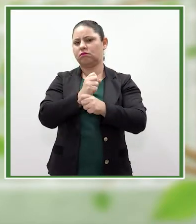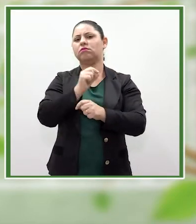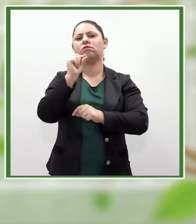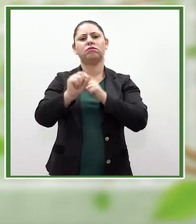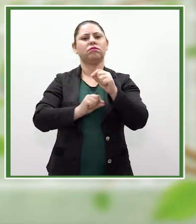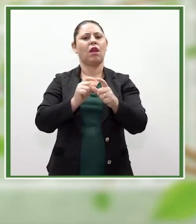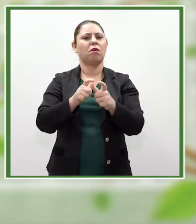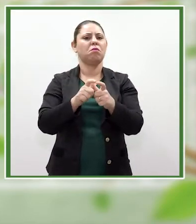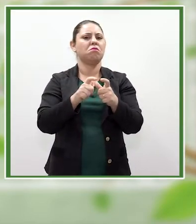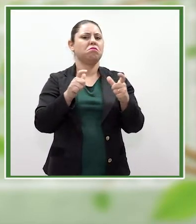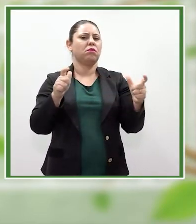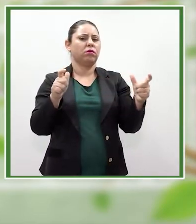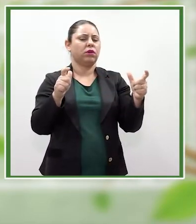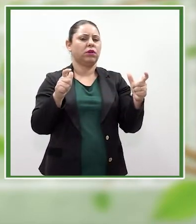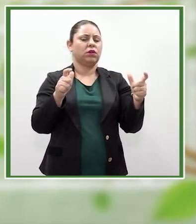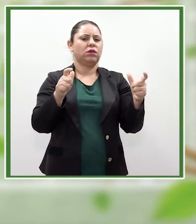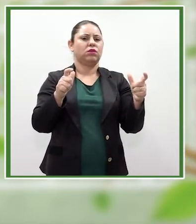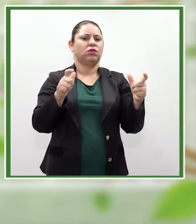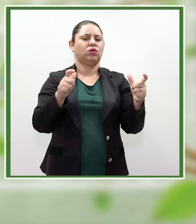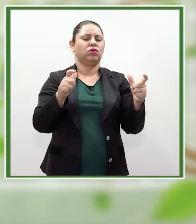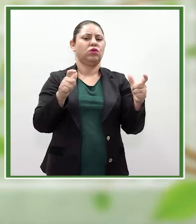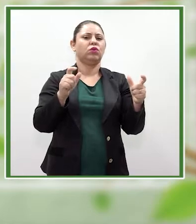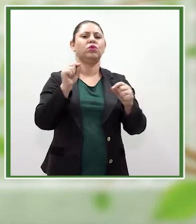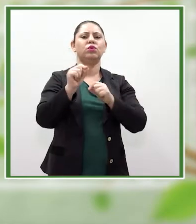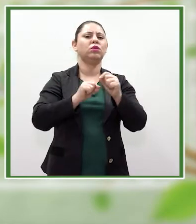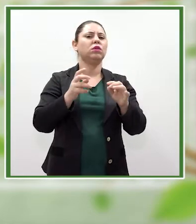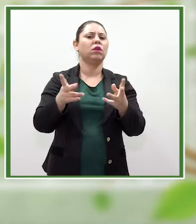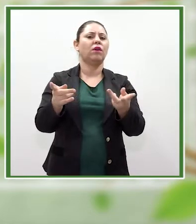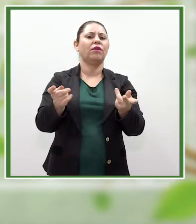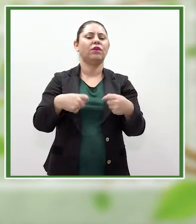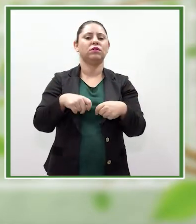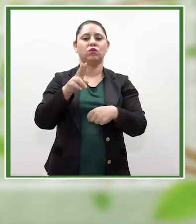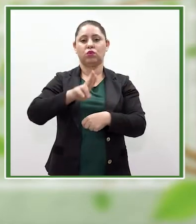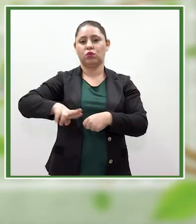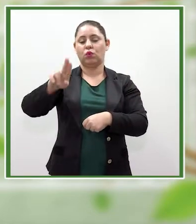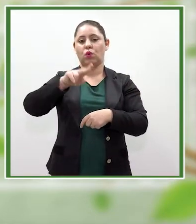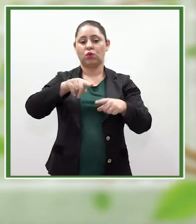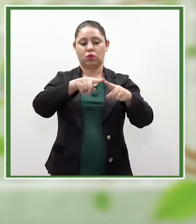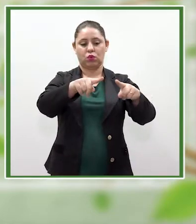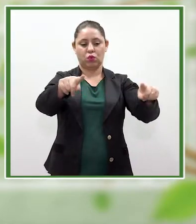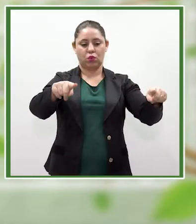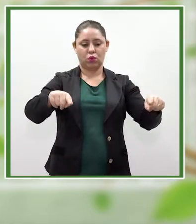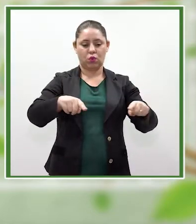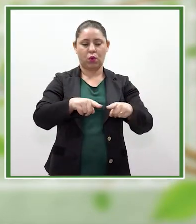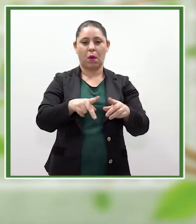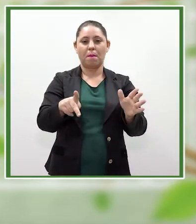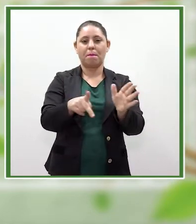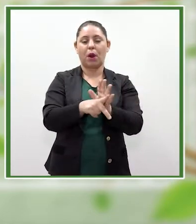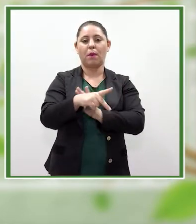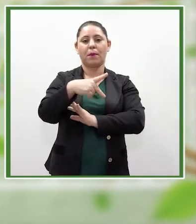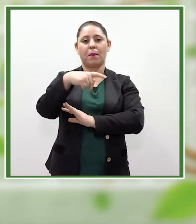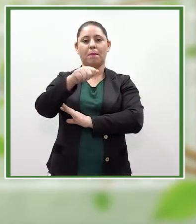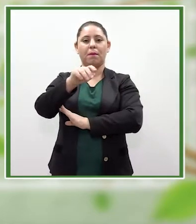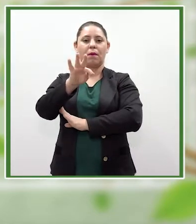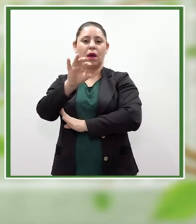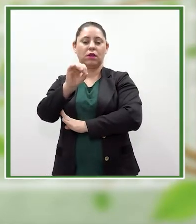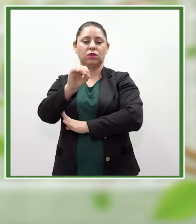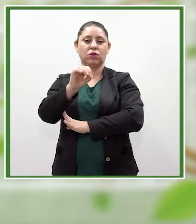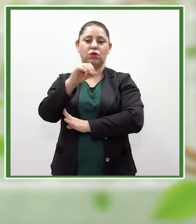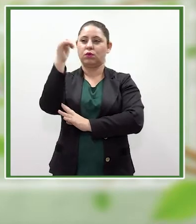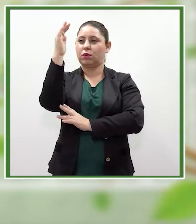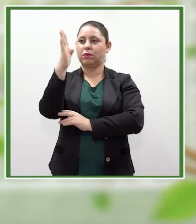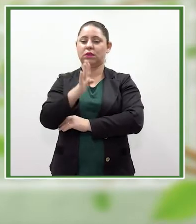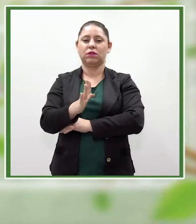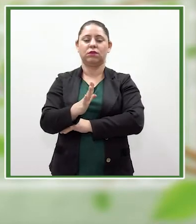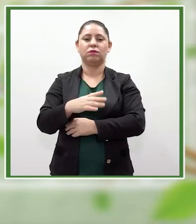aqui, e mostrando que, a partir do Plano ABC, houve uma diminuição bastante interessante, né, no